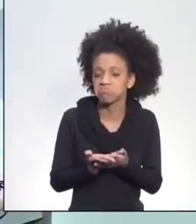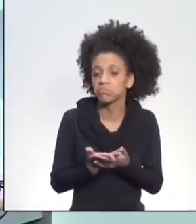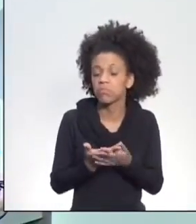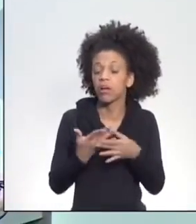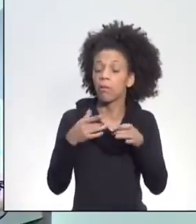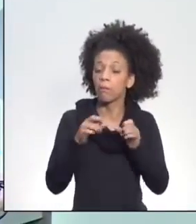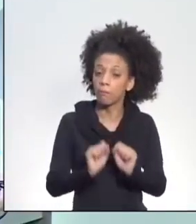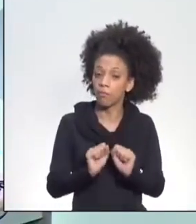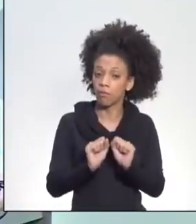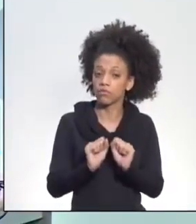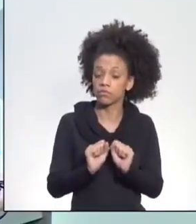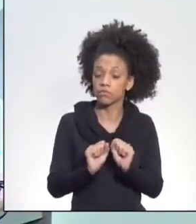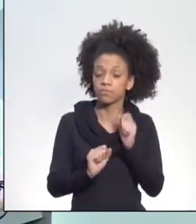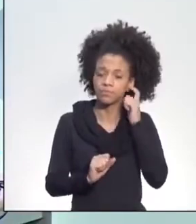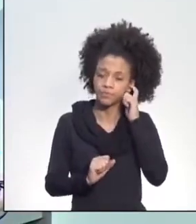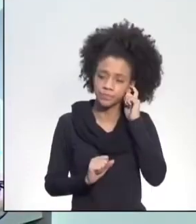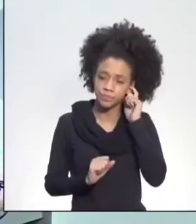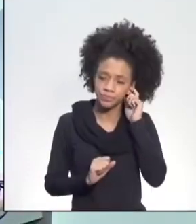estar